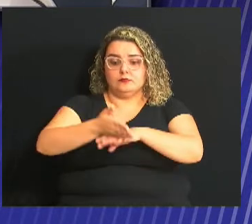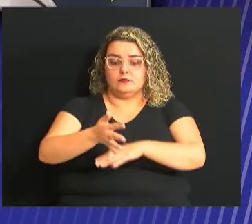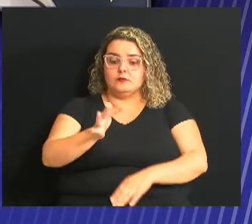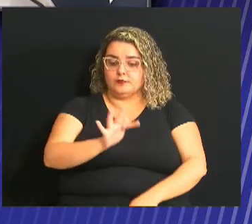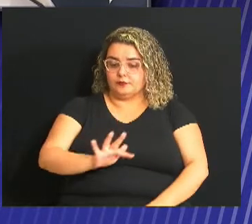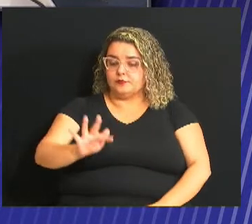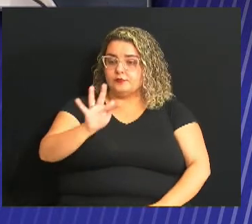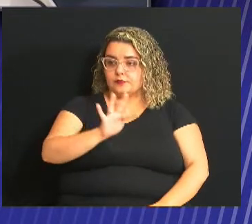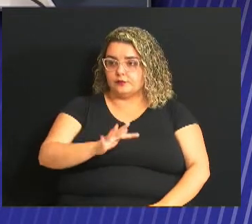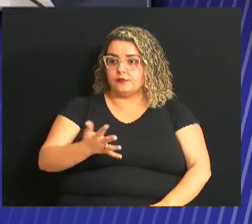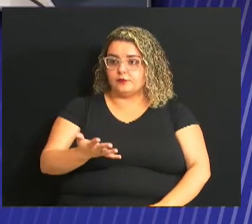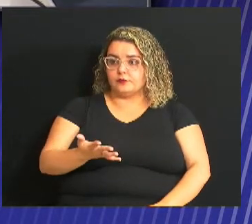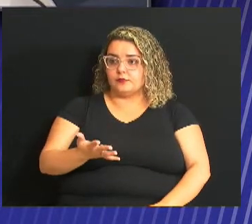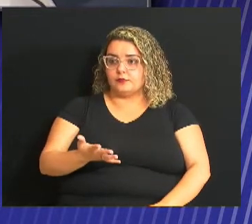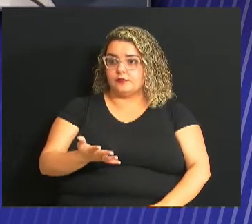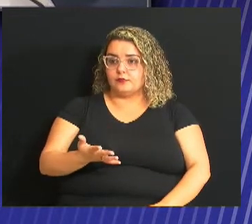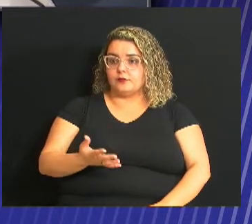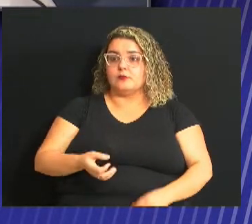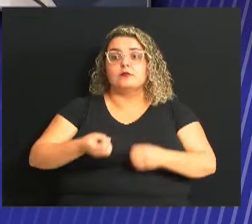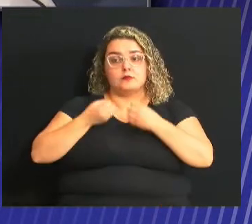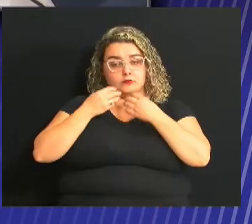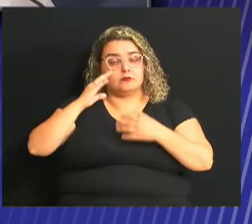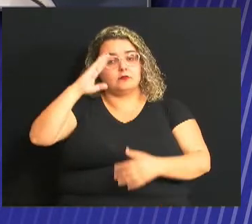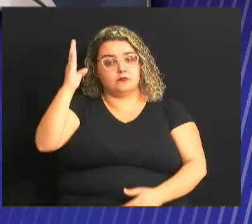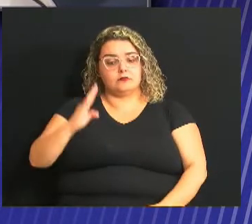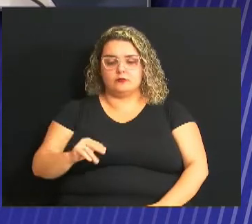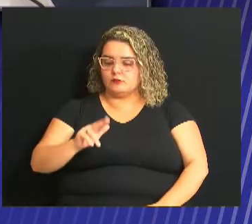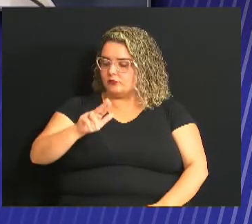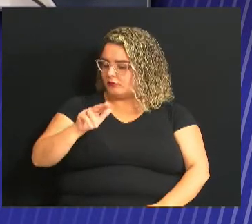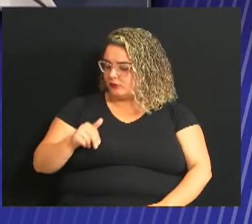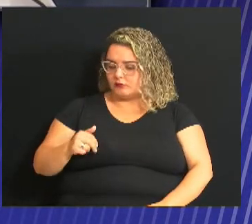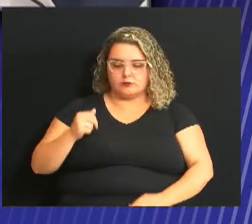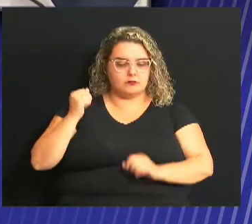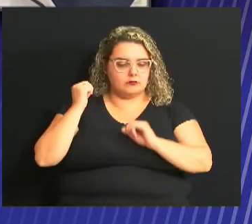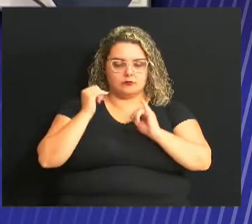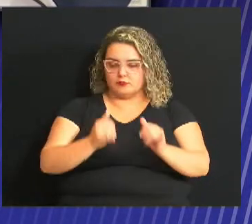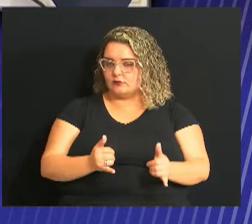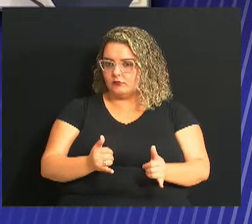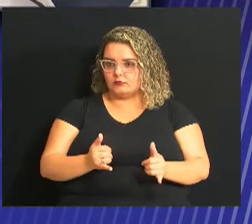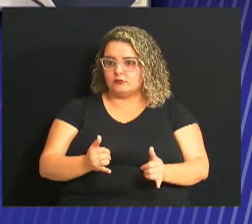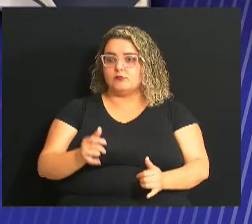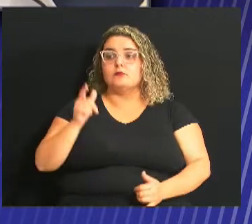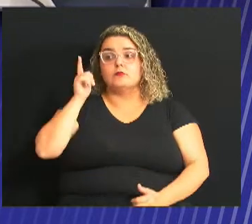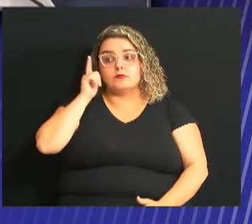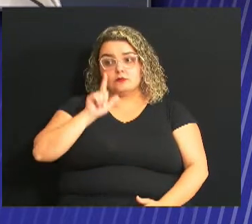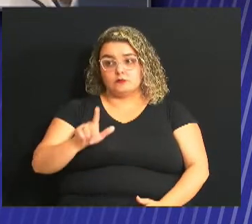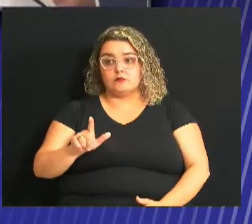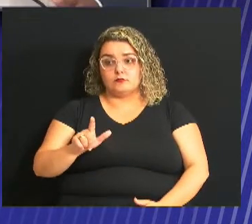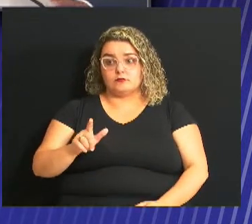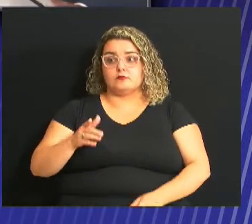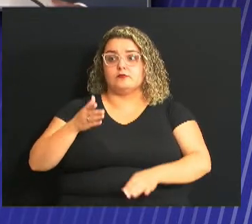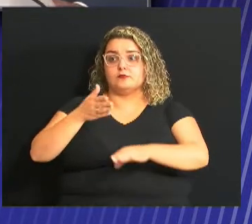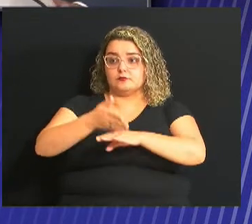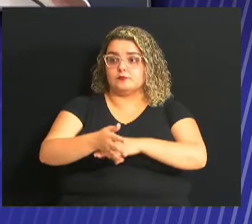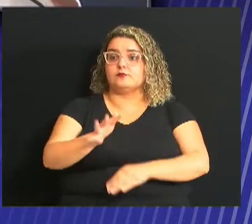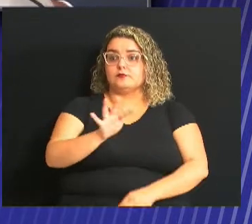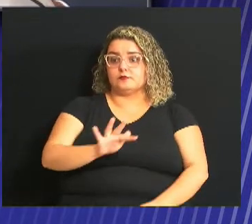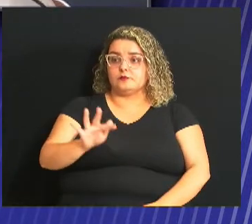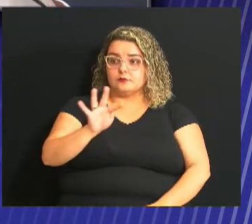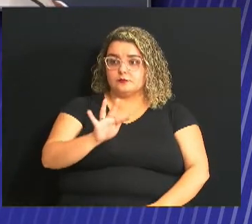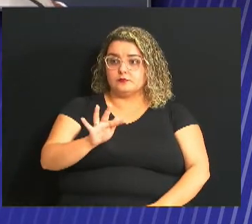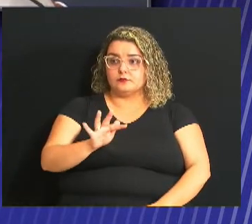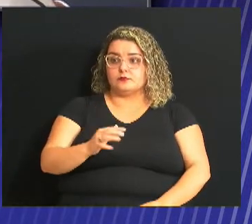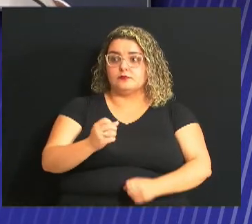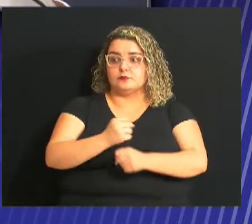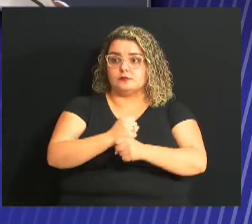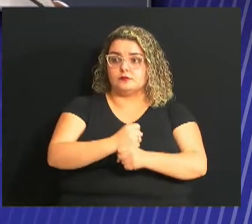faculdade, mas como bom brasileiro ele nunca desistiu. E ele conseguiu apenas entrar numa faculdade no ano